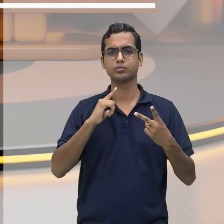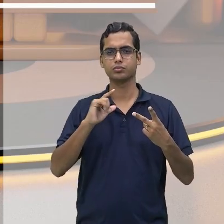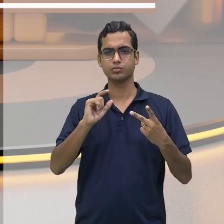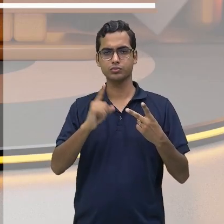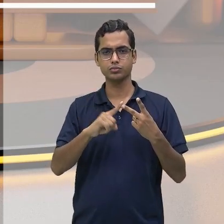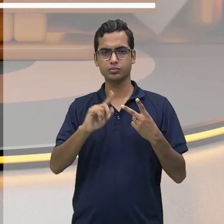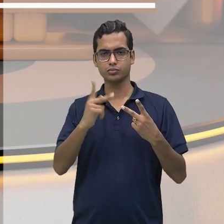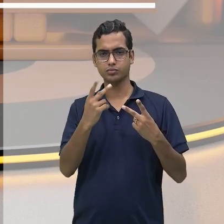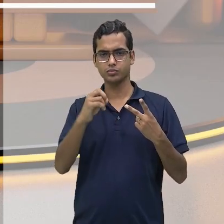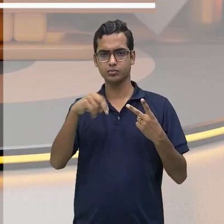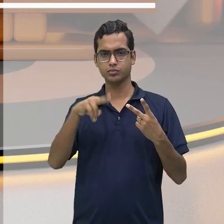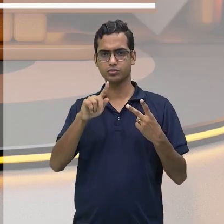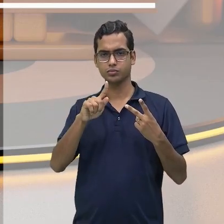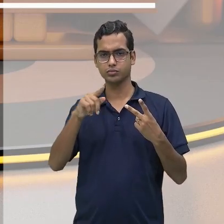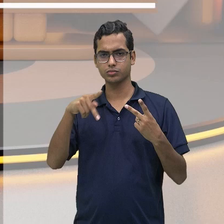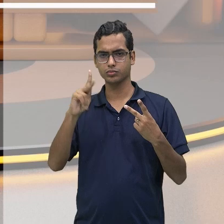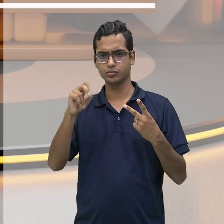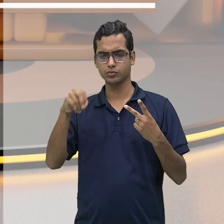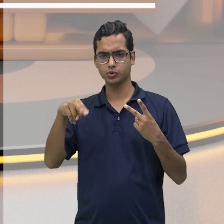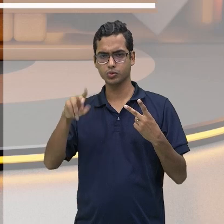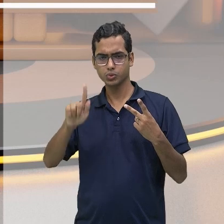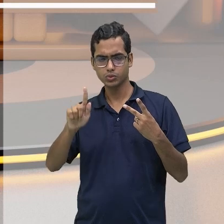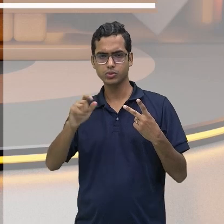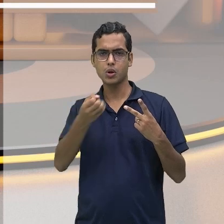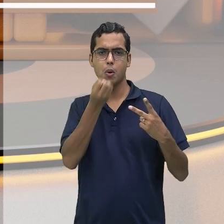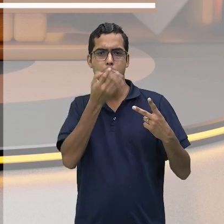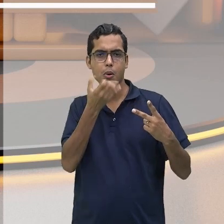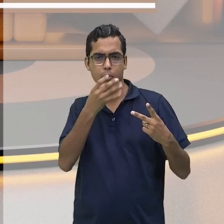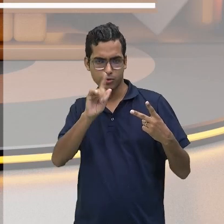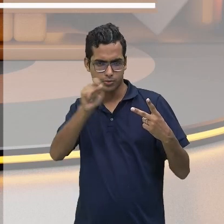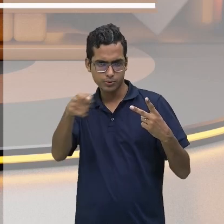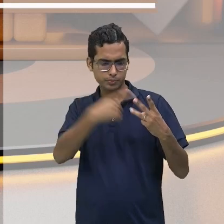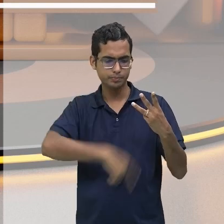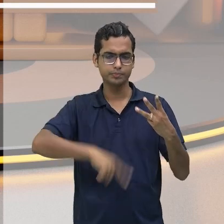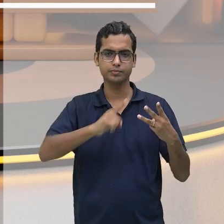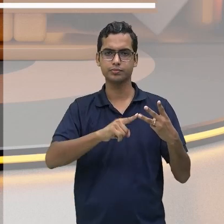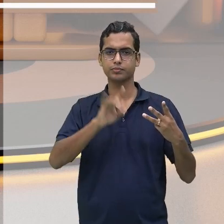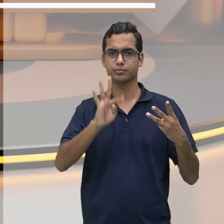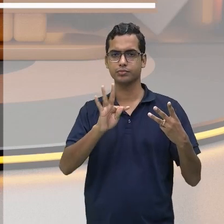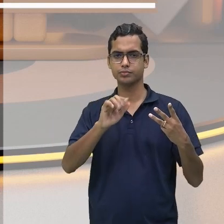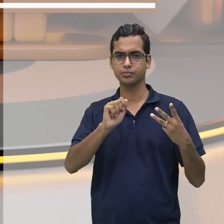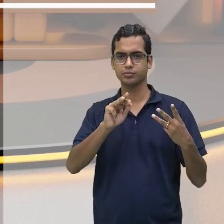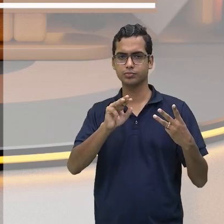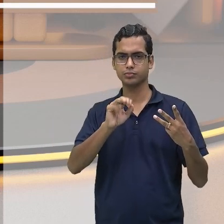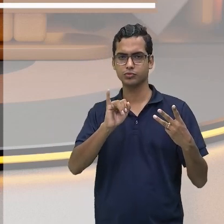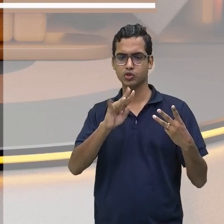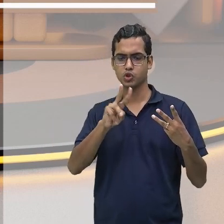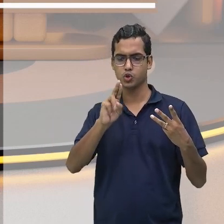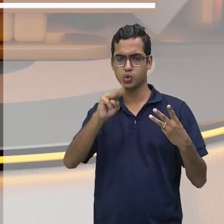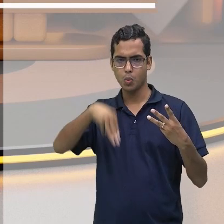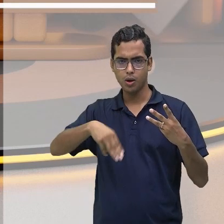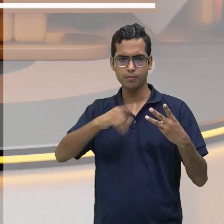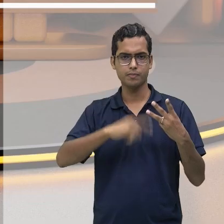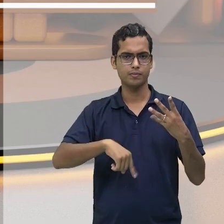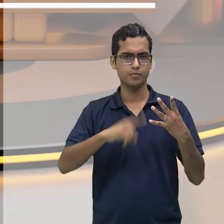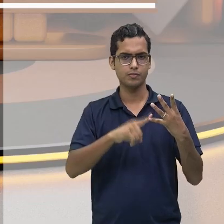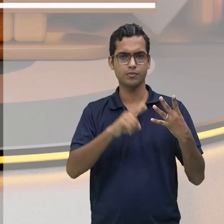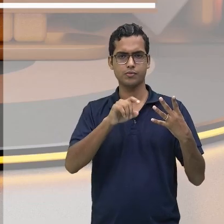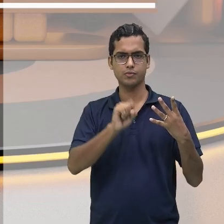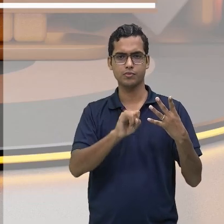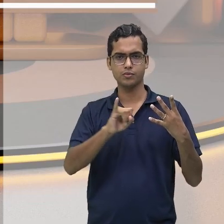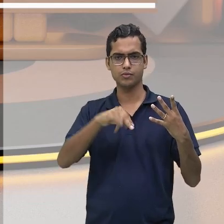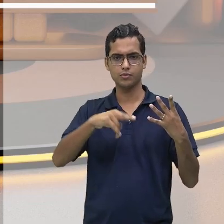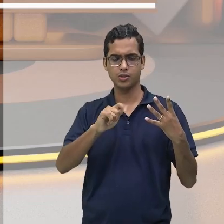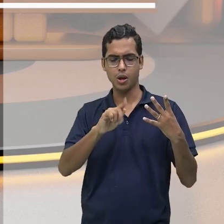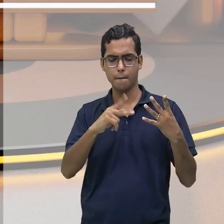também Singapura, nós iremos analisar, gente, que esses países, se juntando hoje em dia, é uma das principais